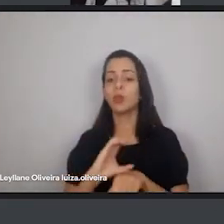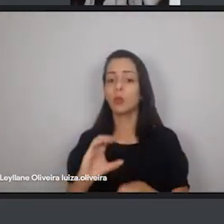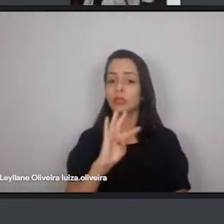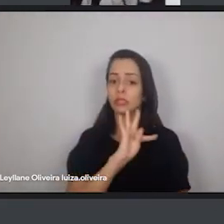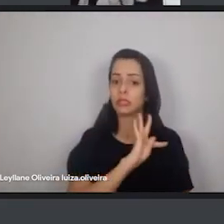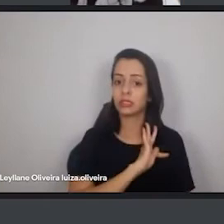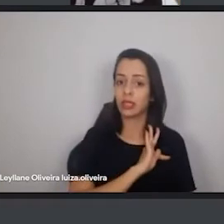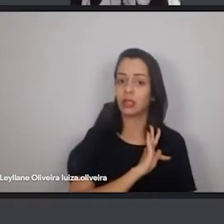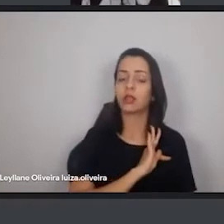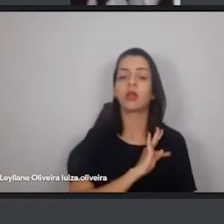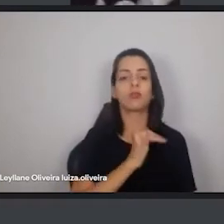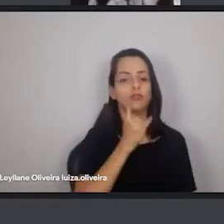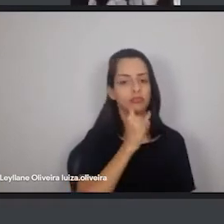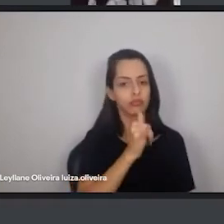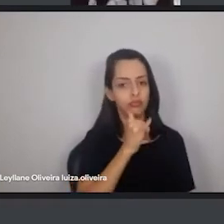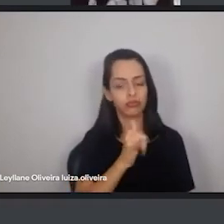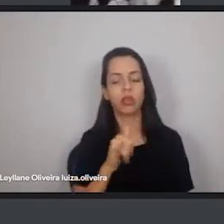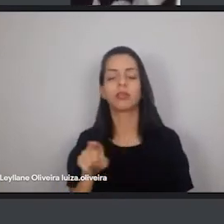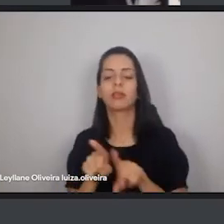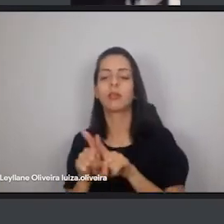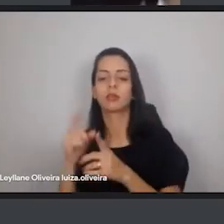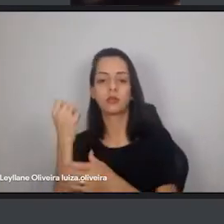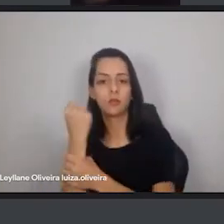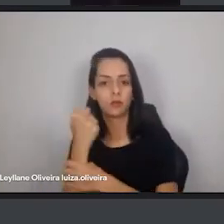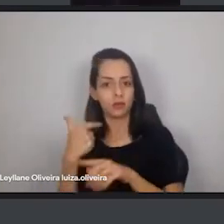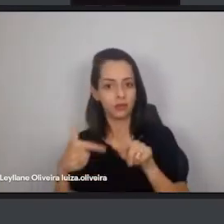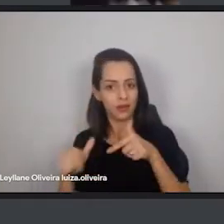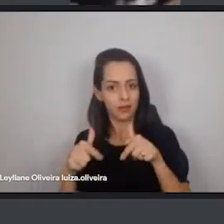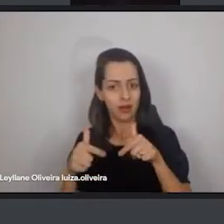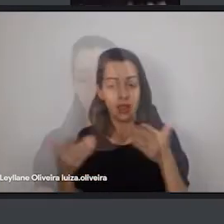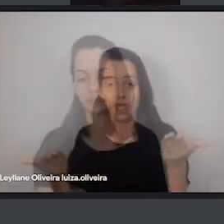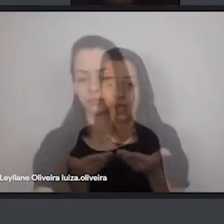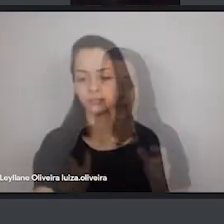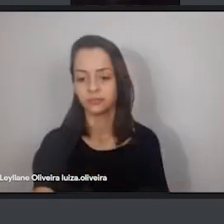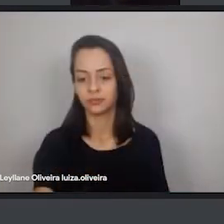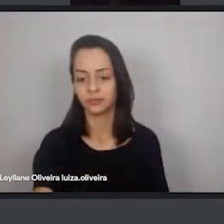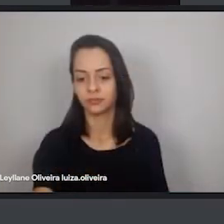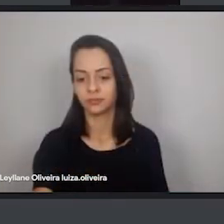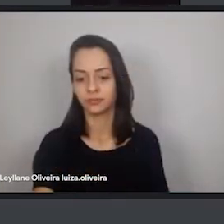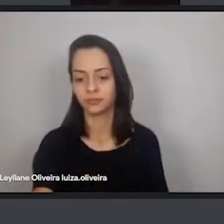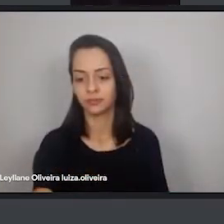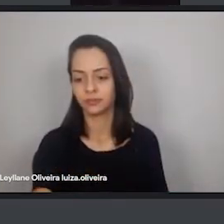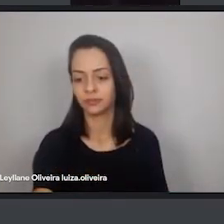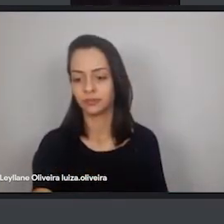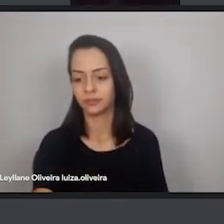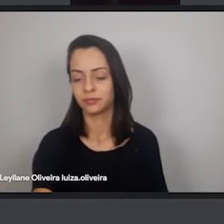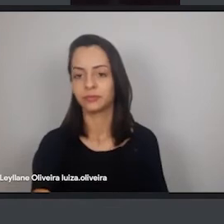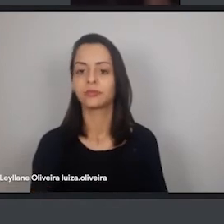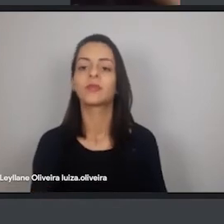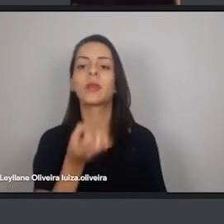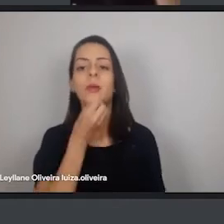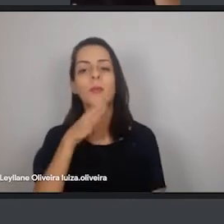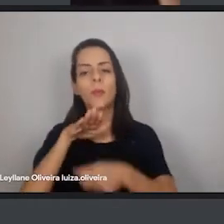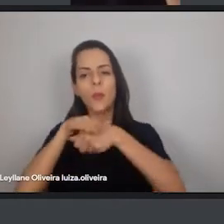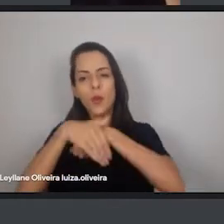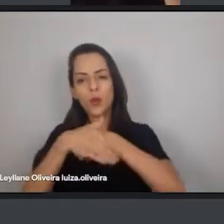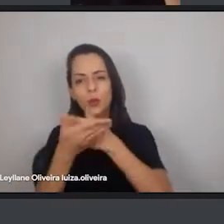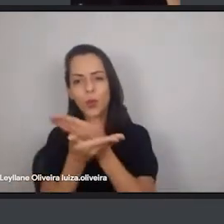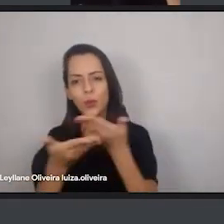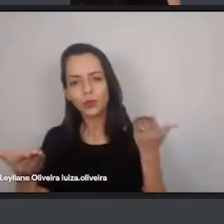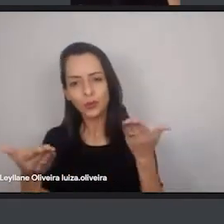segurança do trabalho. Passo agora a palavra para o nosso ilustre palestrante. Boa noite a todos. É